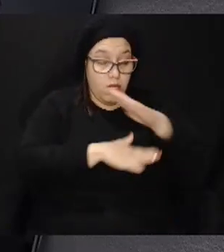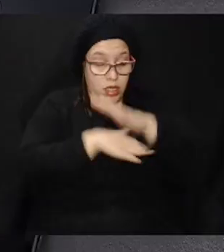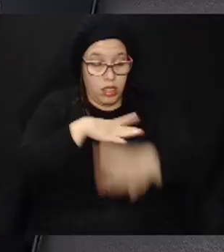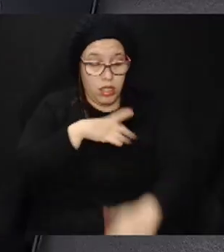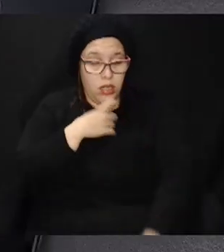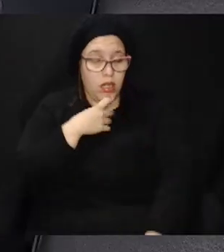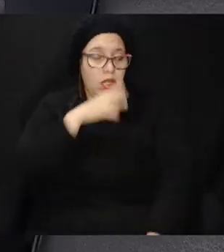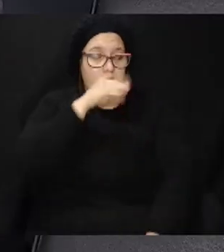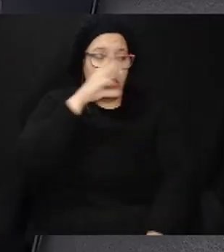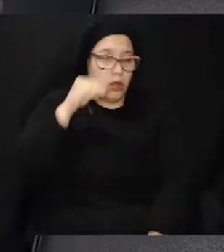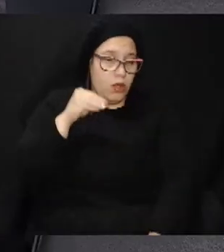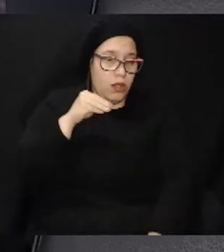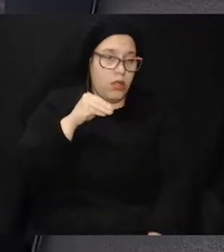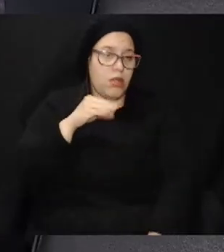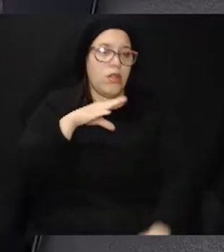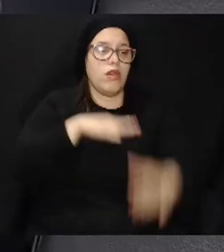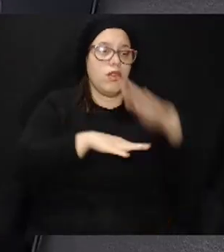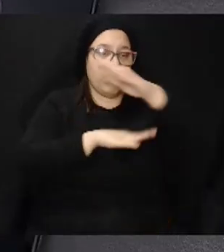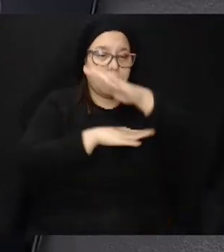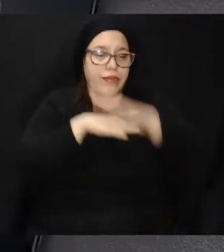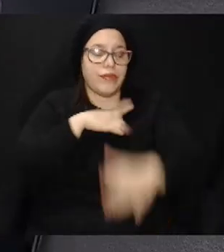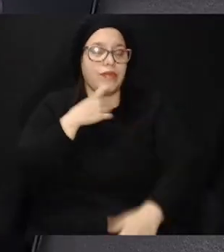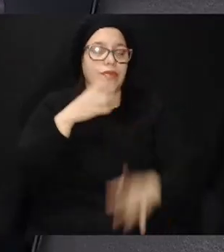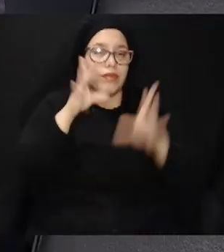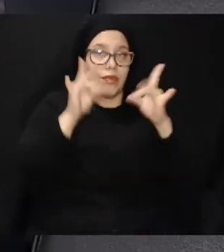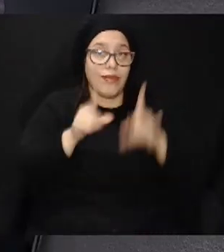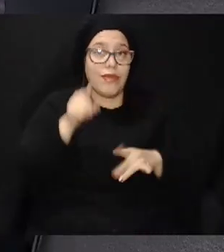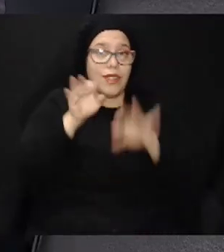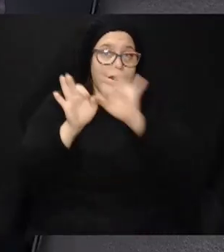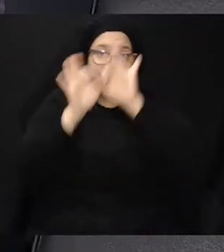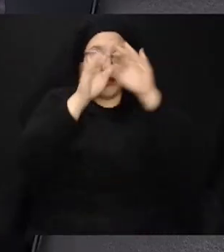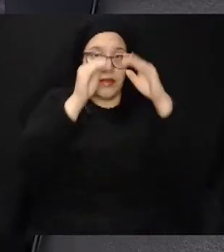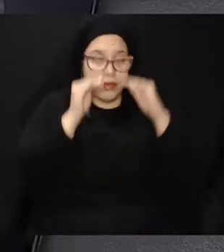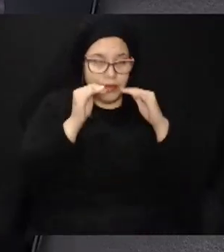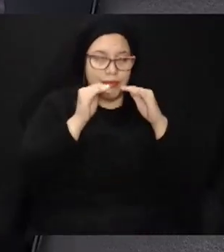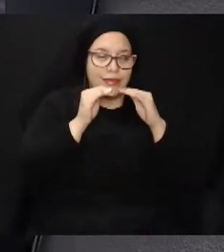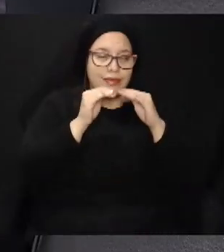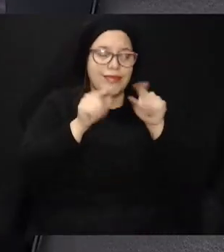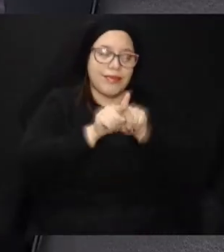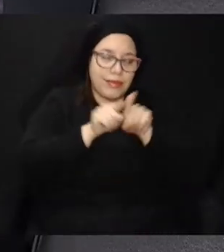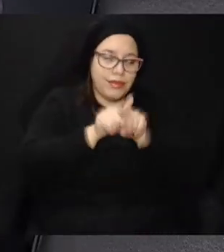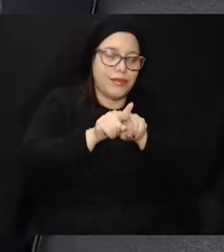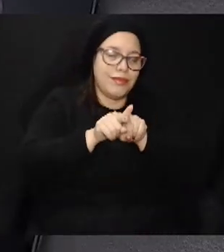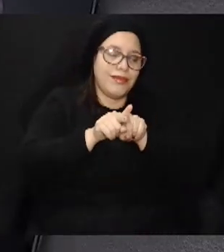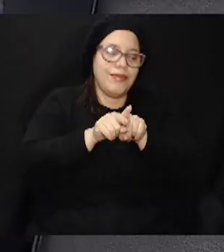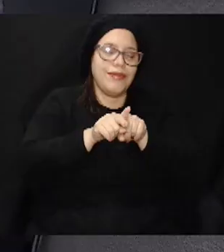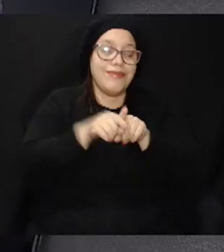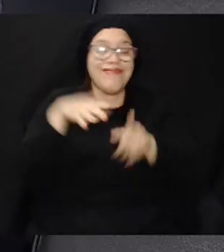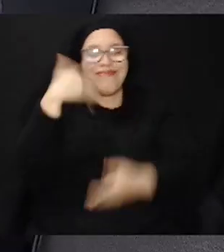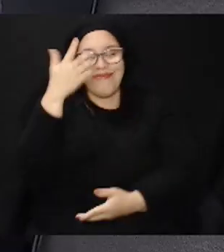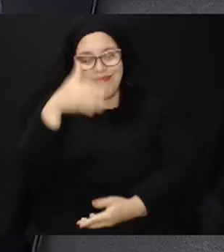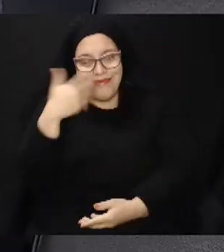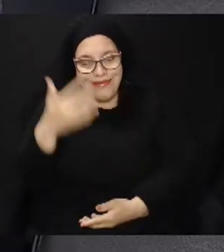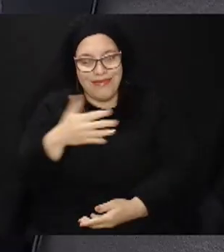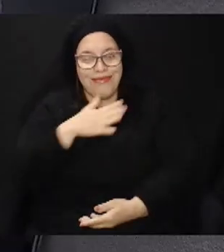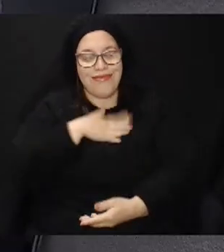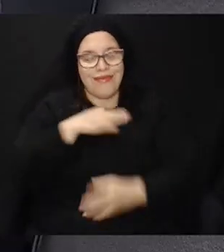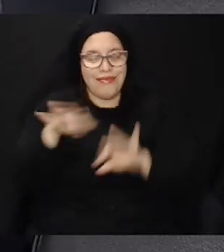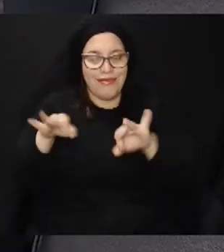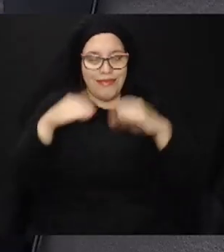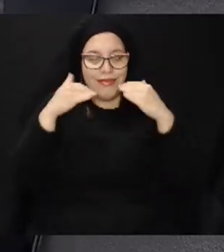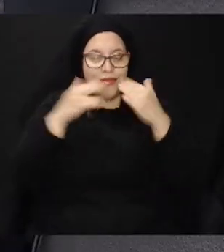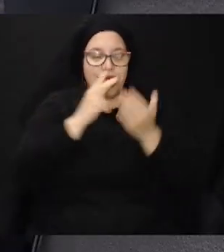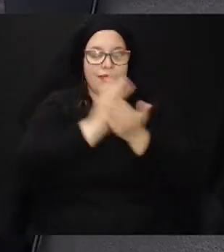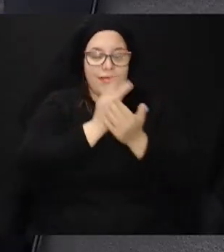da Câmara Municipal e especialmente vocês que nos assistem, né, que nos prestigiam nos assistindo e que continuem.